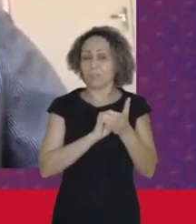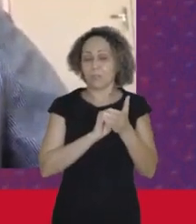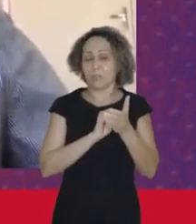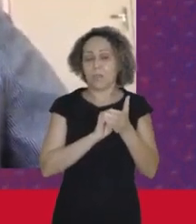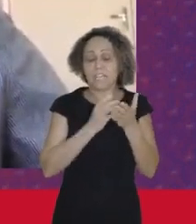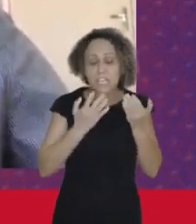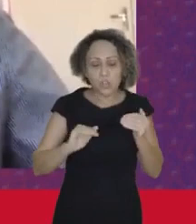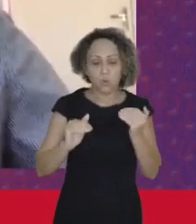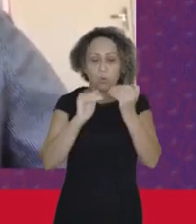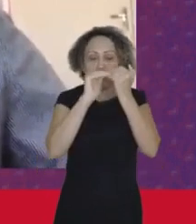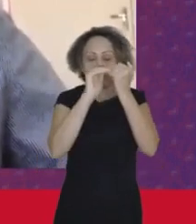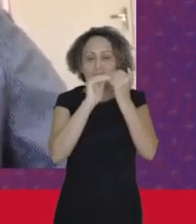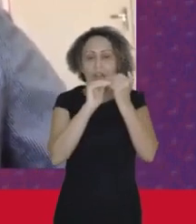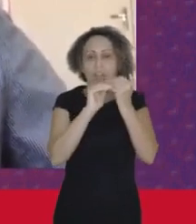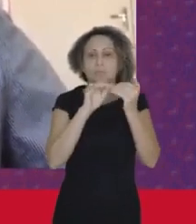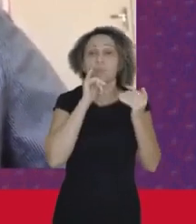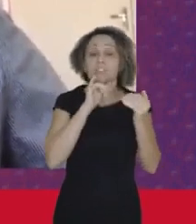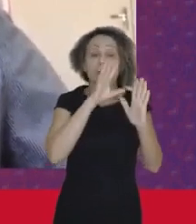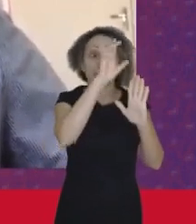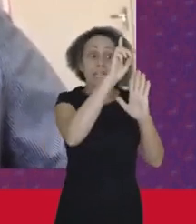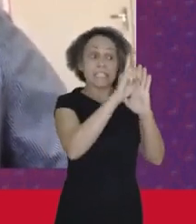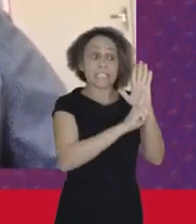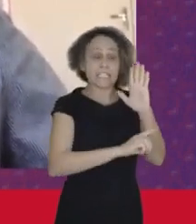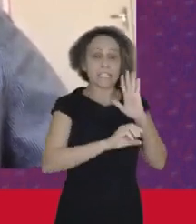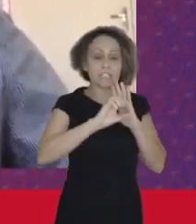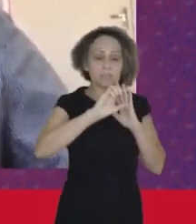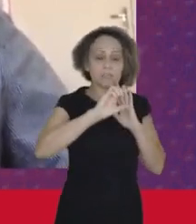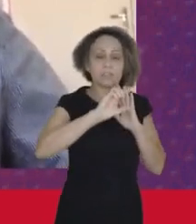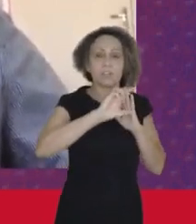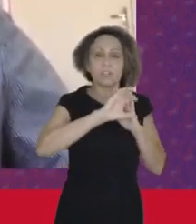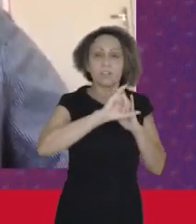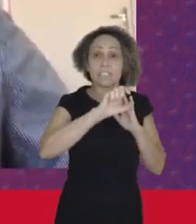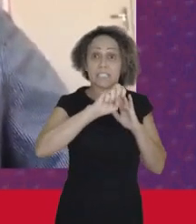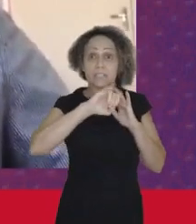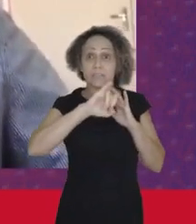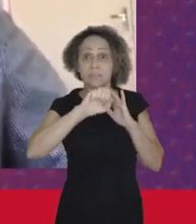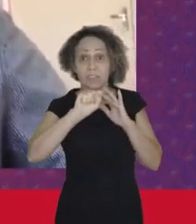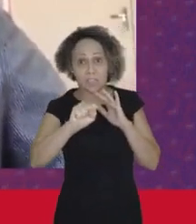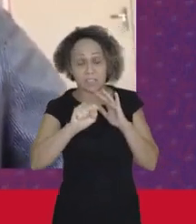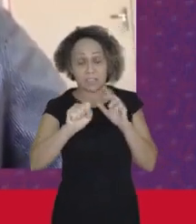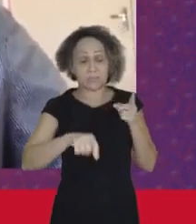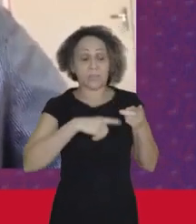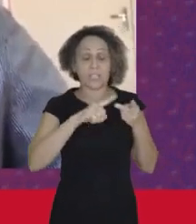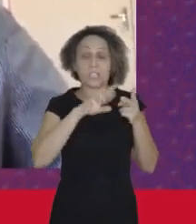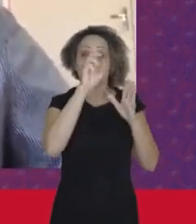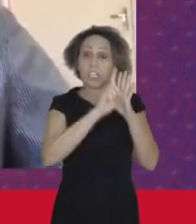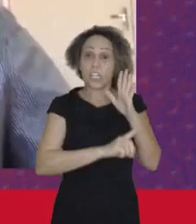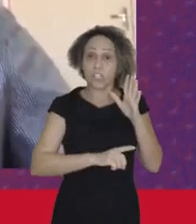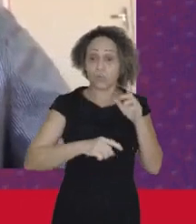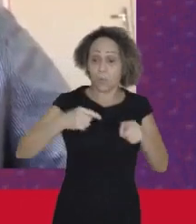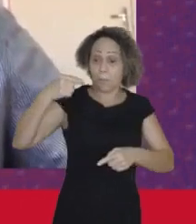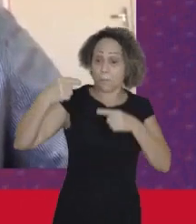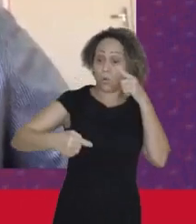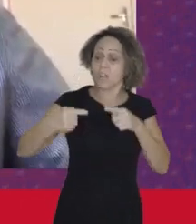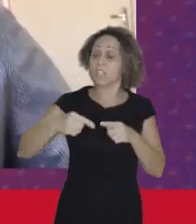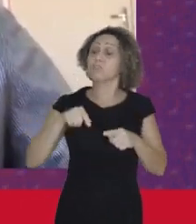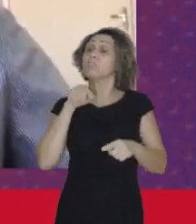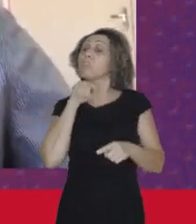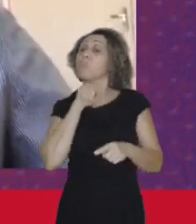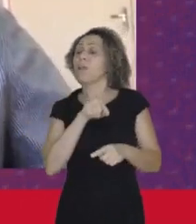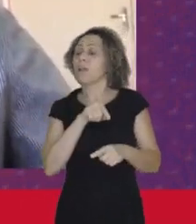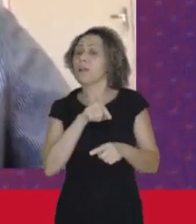direitos civis e políticos de parte da população. Nesse caso, cabe ao